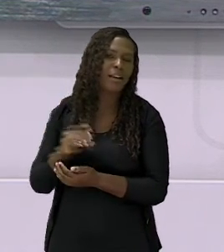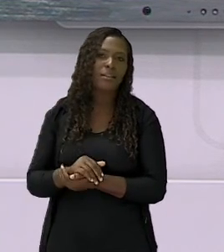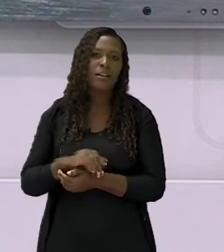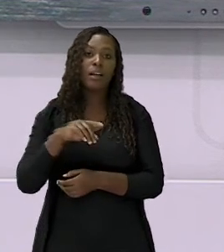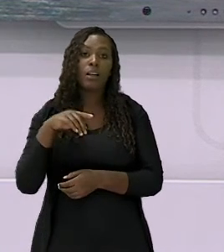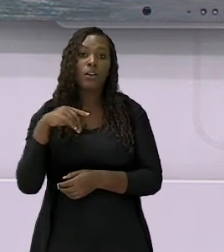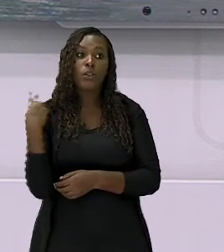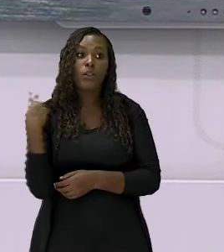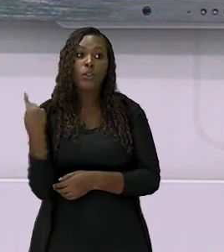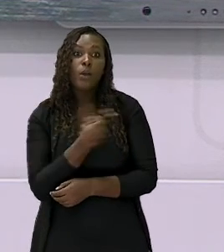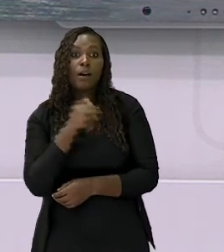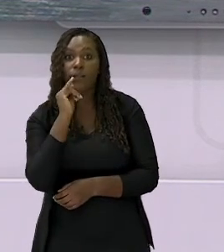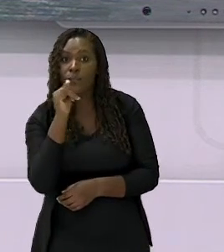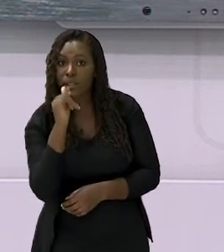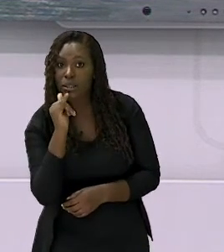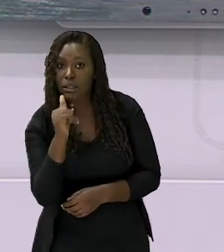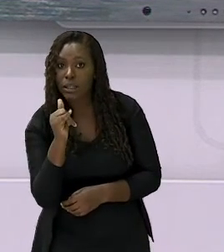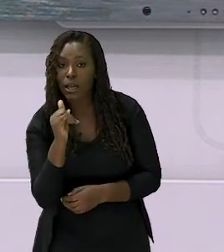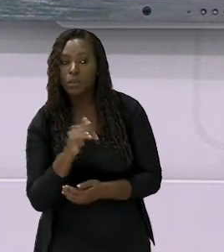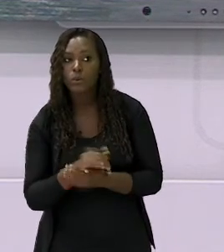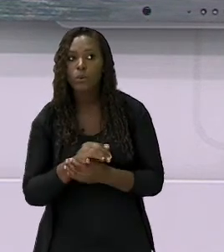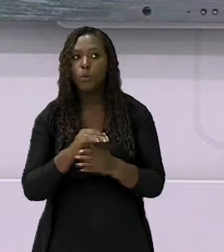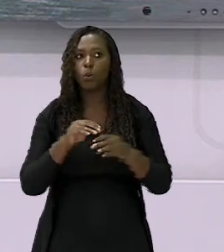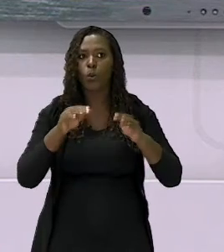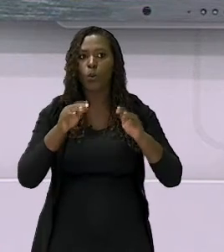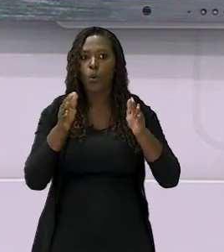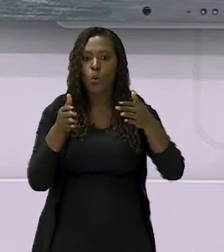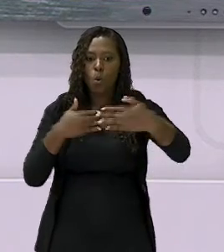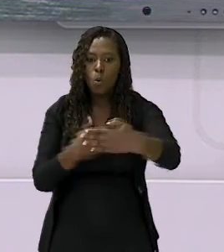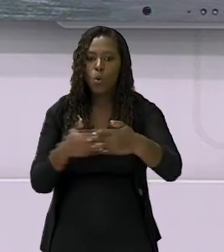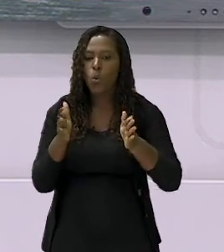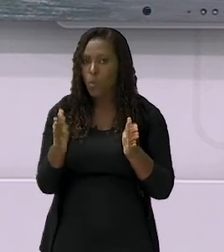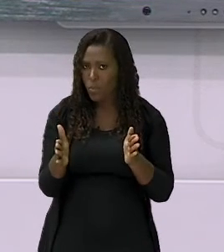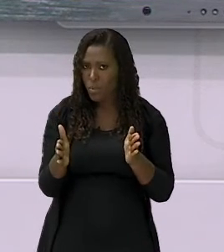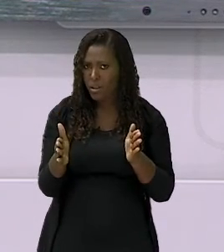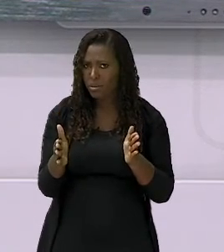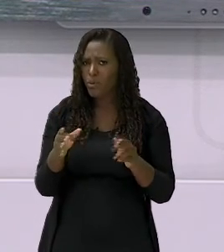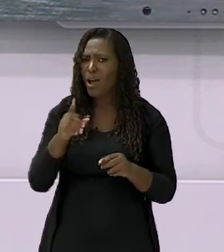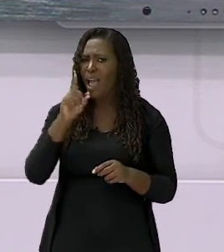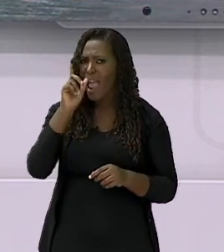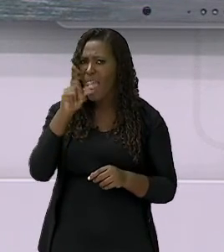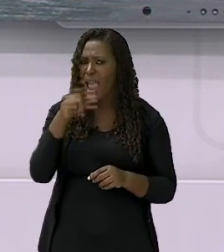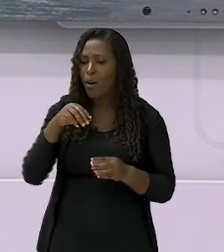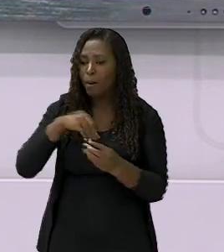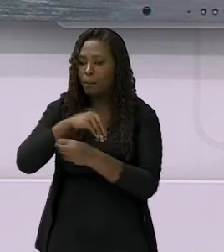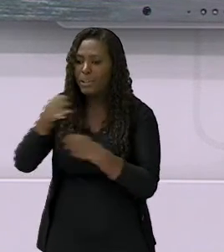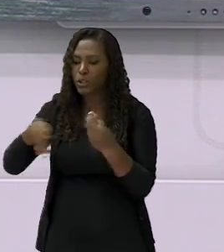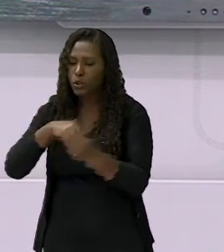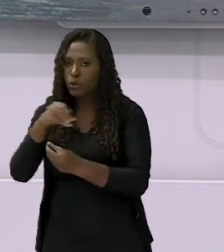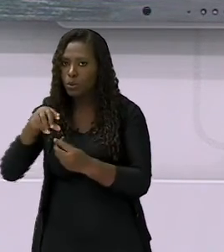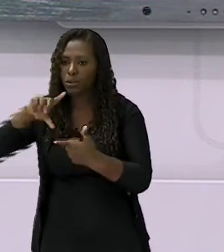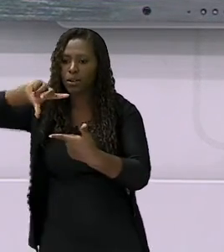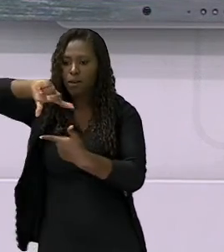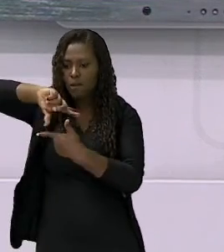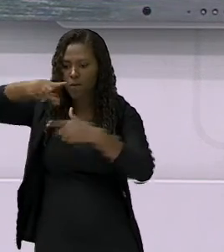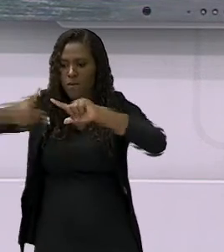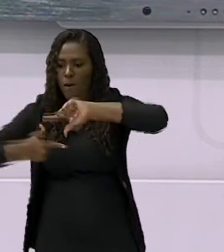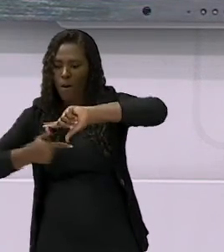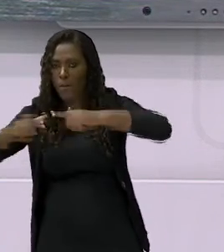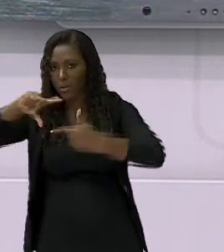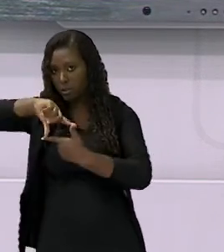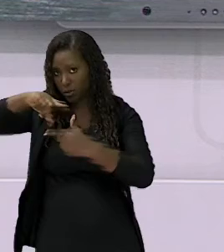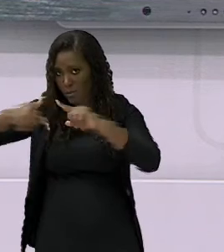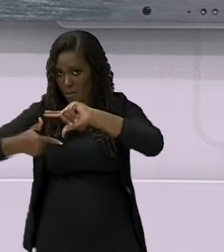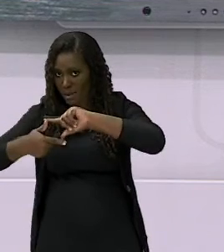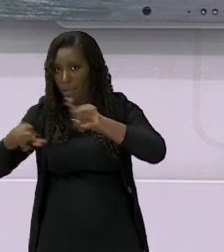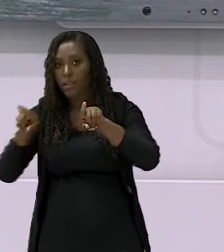de mistura da arte figurativa com as formas geométricas. É uma forma de